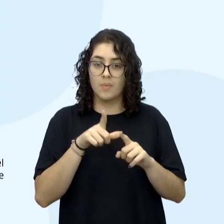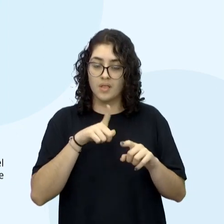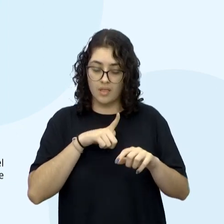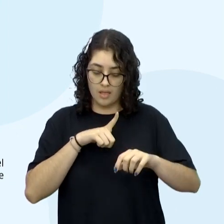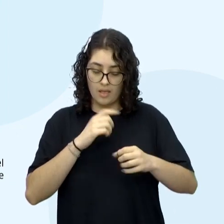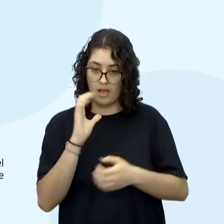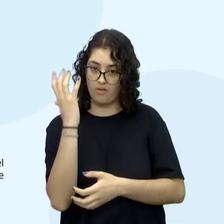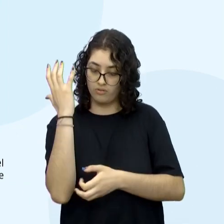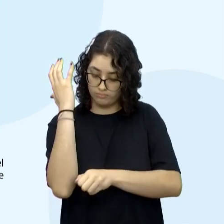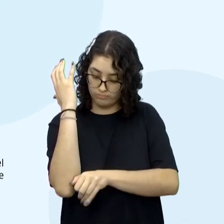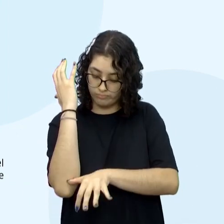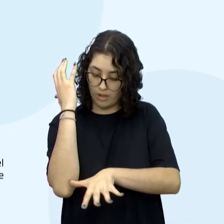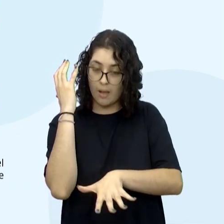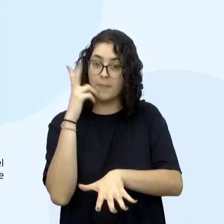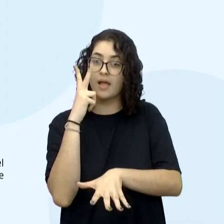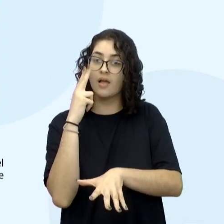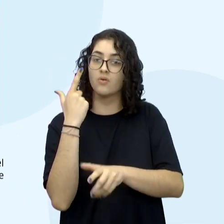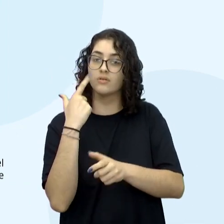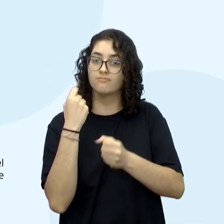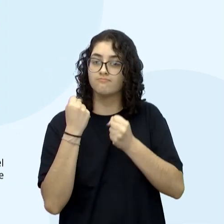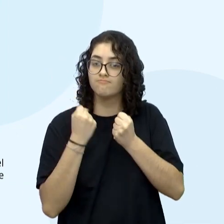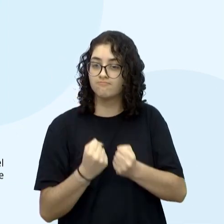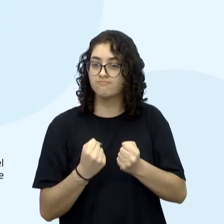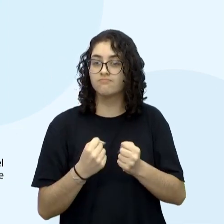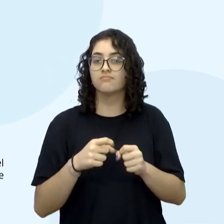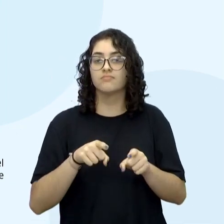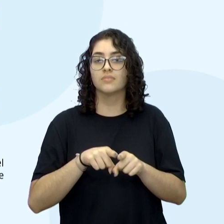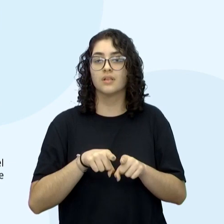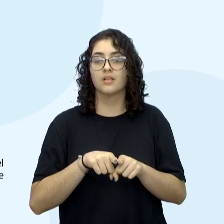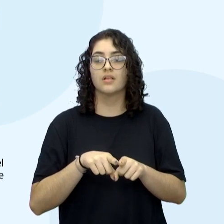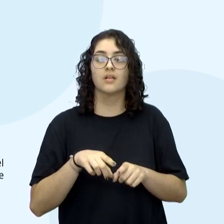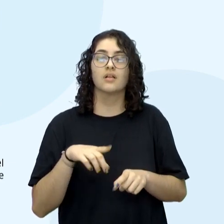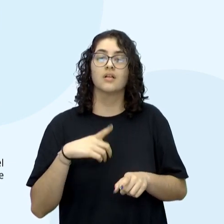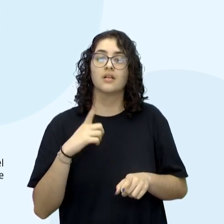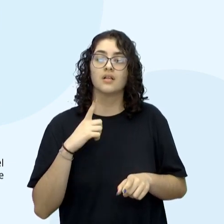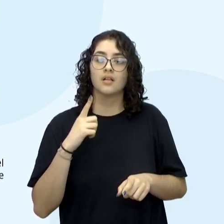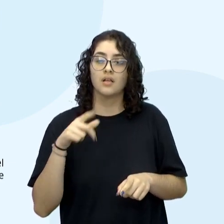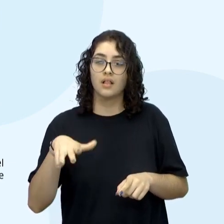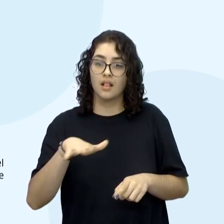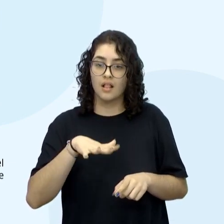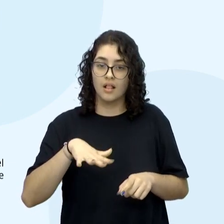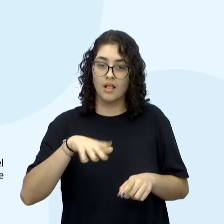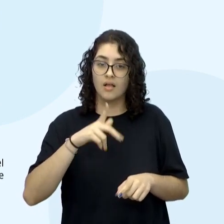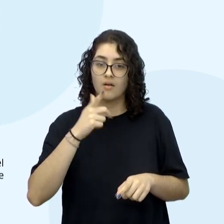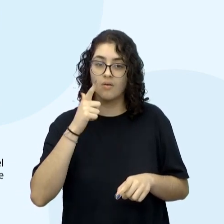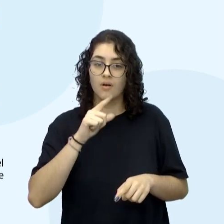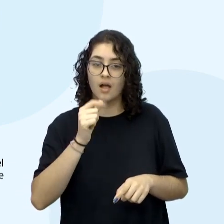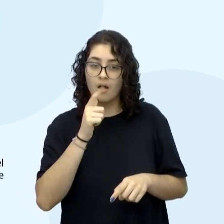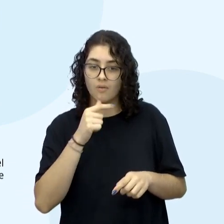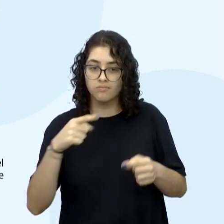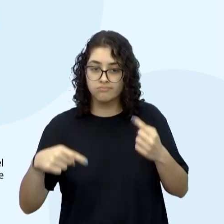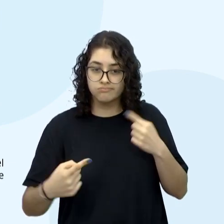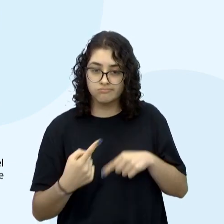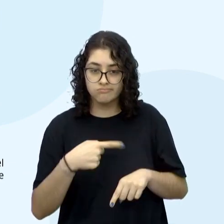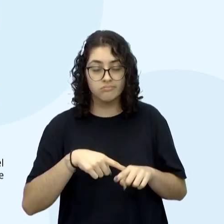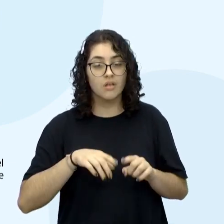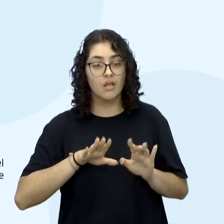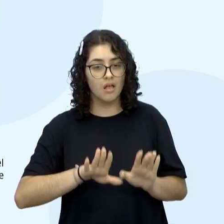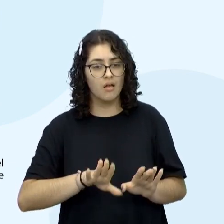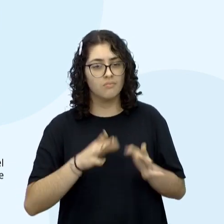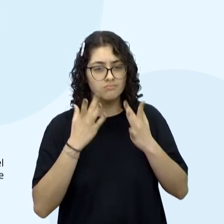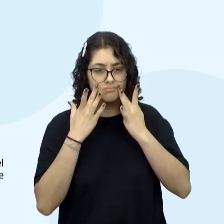do solo, né? E as mortas, elas também funcionam ali como canais que favorecem a infiltração da água. É só a